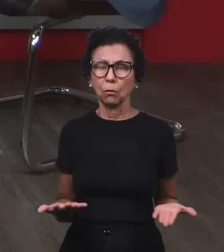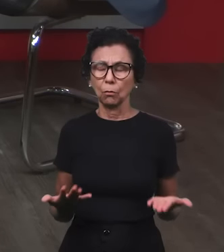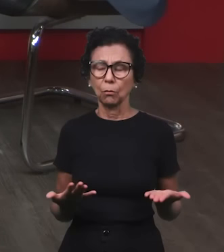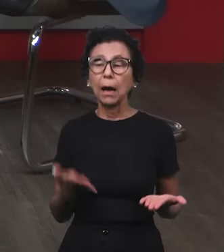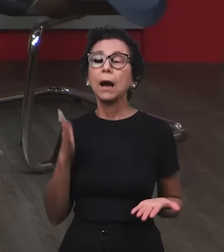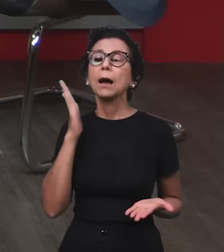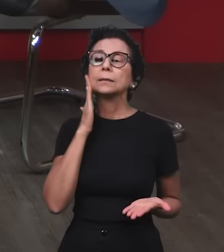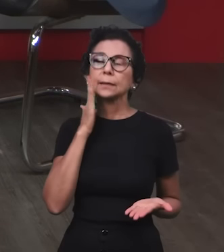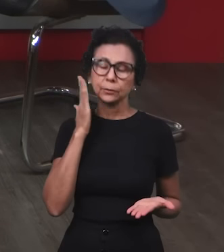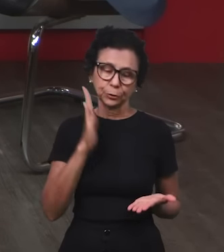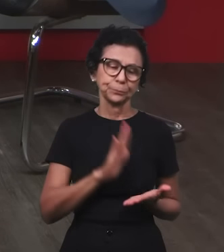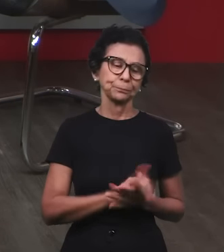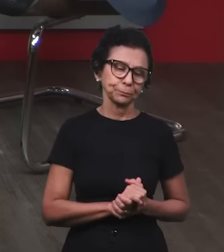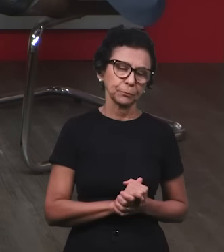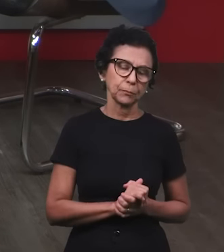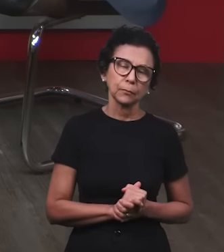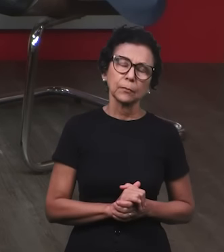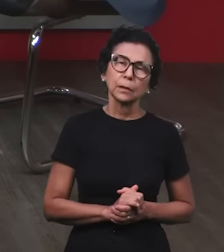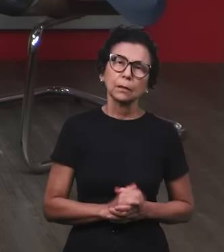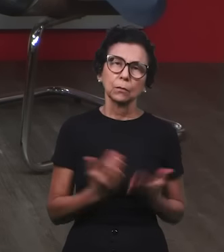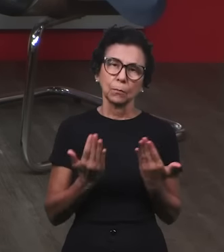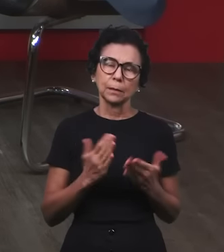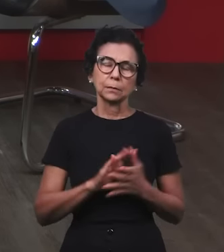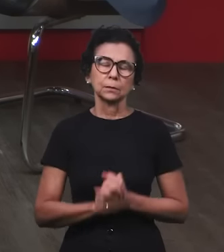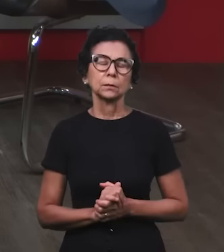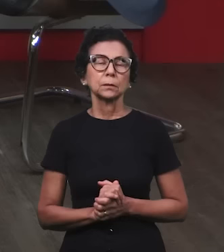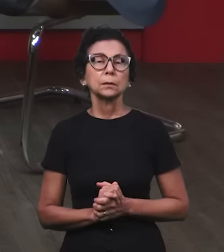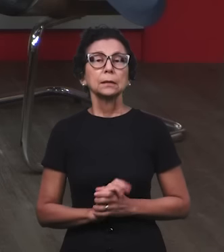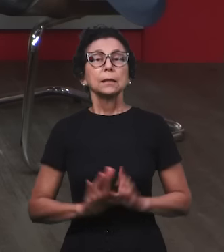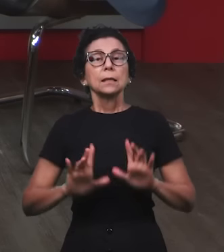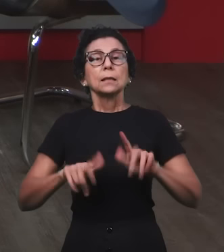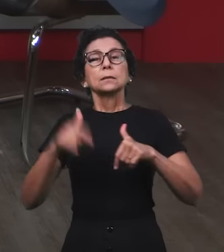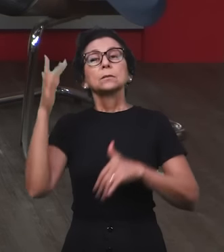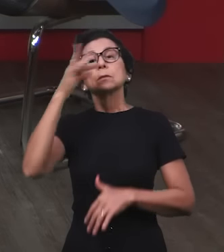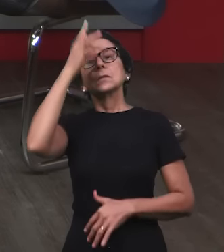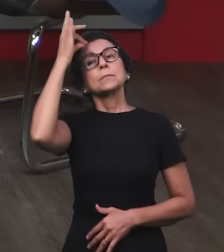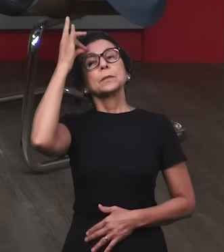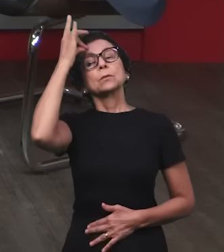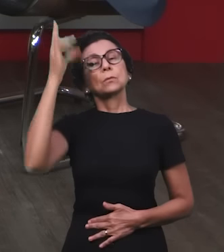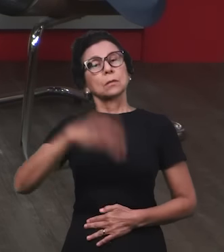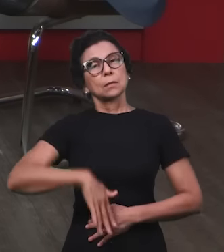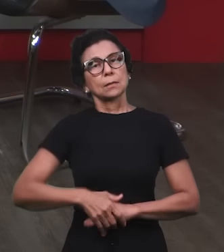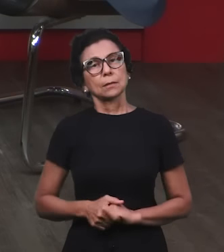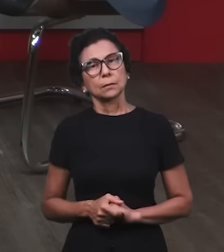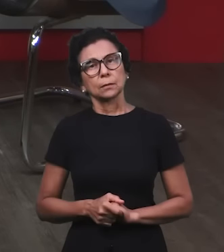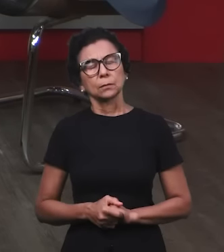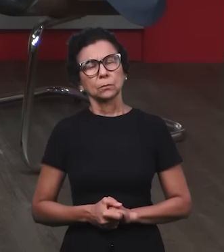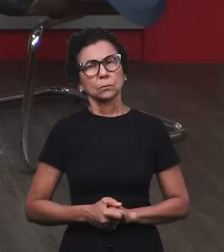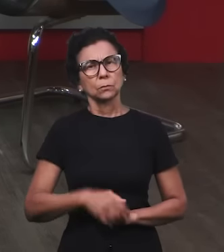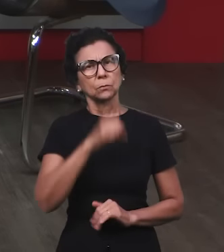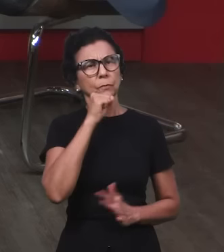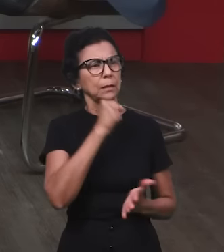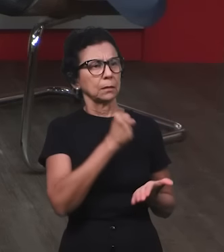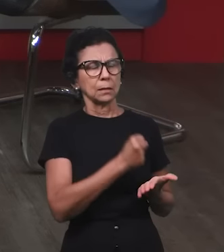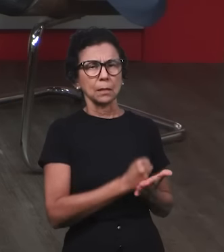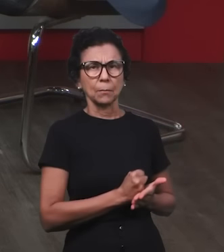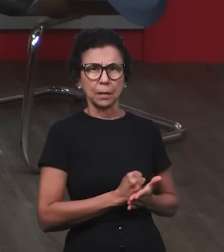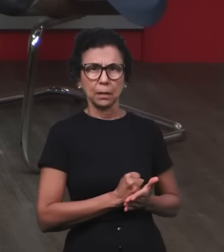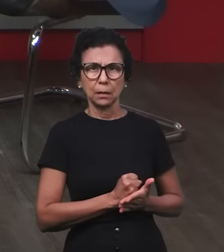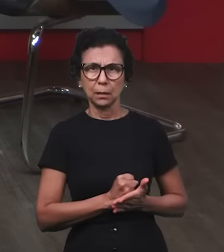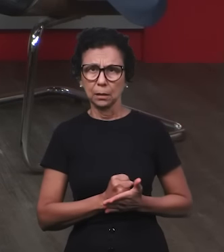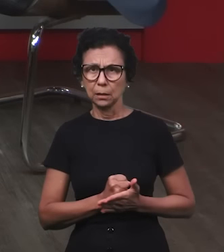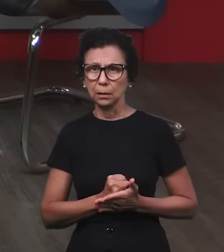Fácil. O que acontece? A manifestação do Espírito Santo. Primeiro, nós vemos como manifestava no Velho Testamento, como